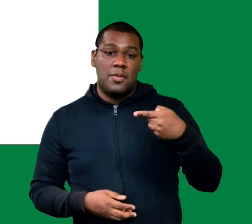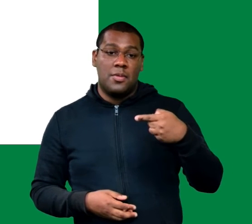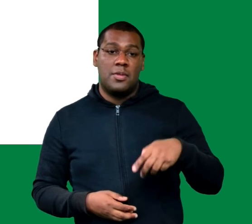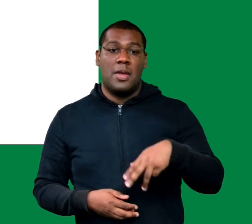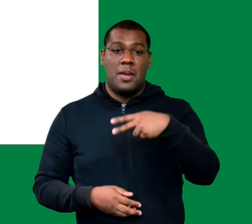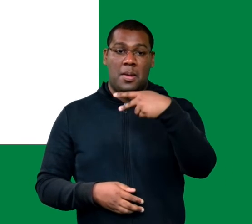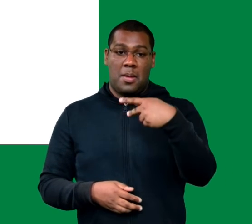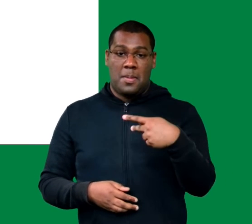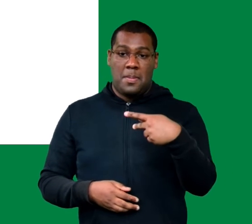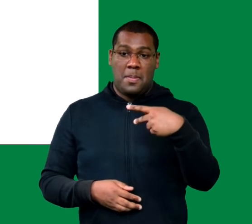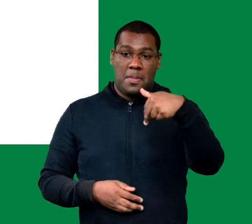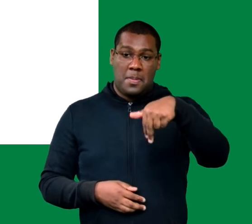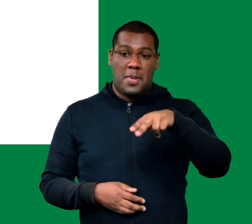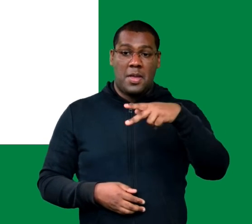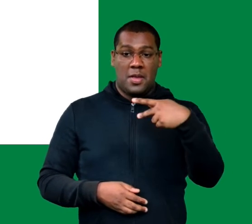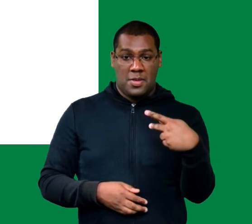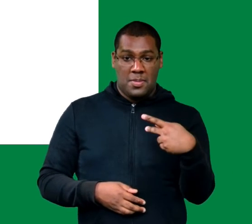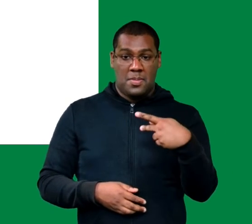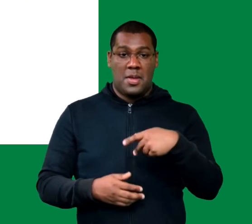pelo Triângulo Mineiro.